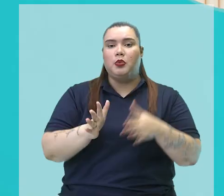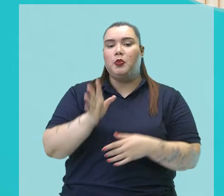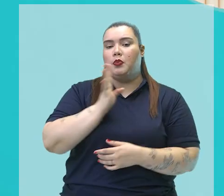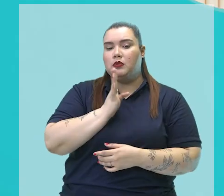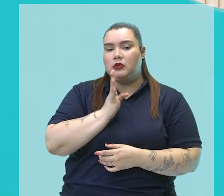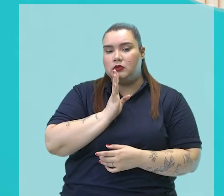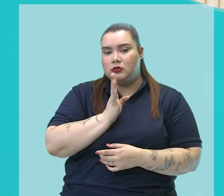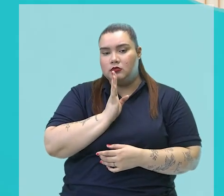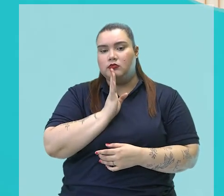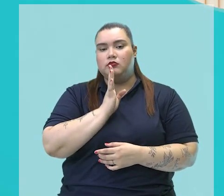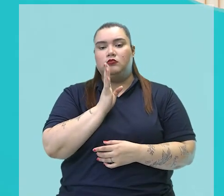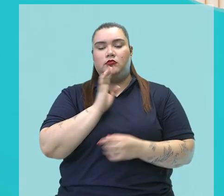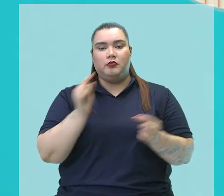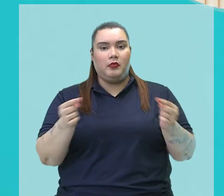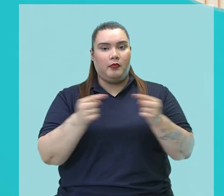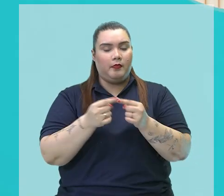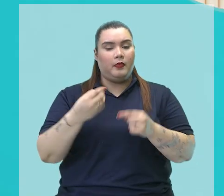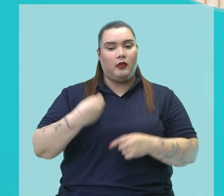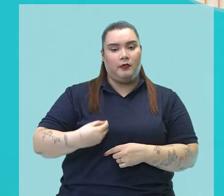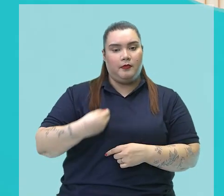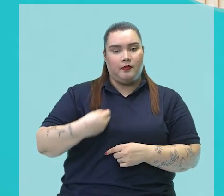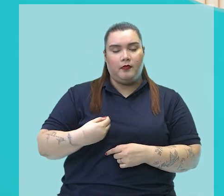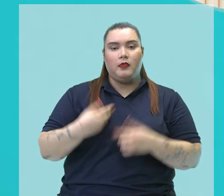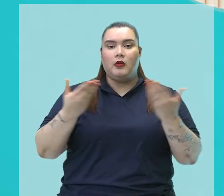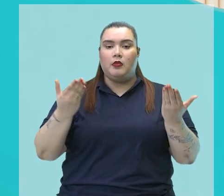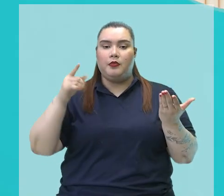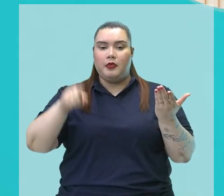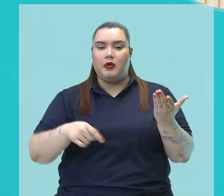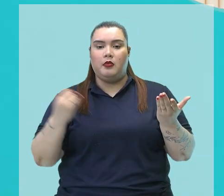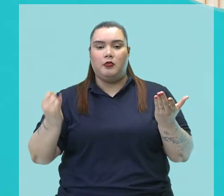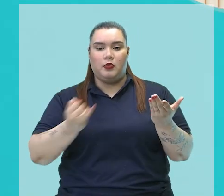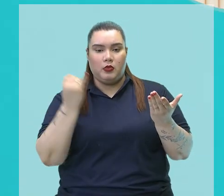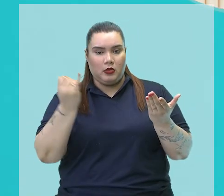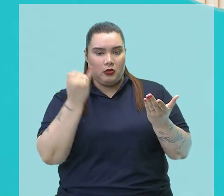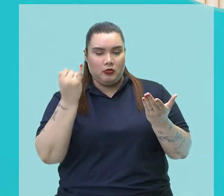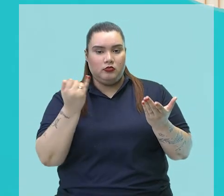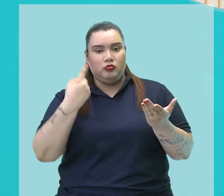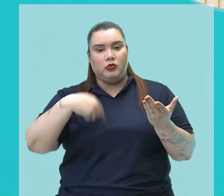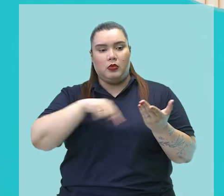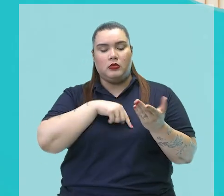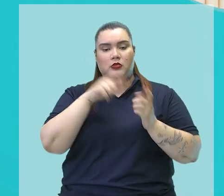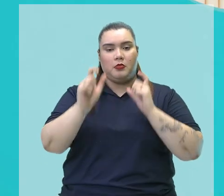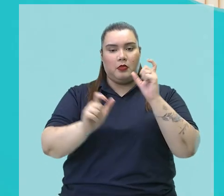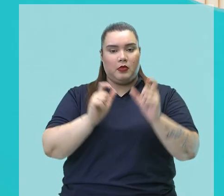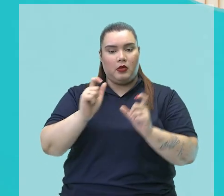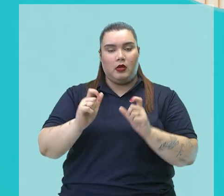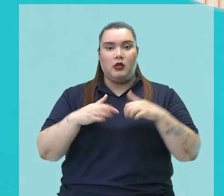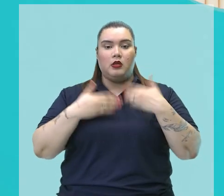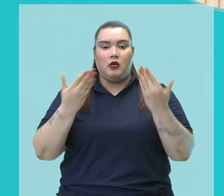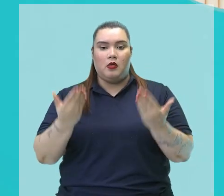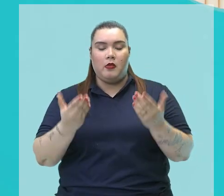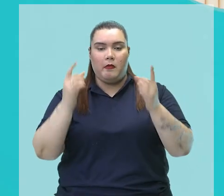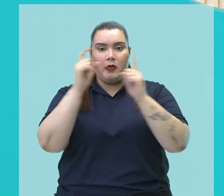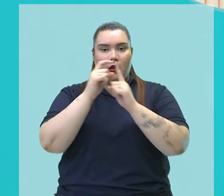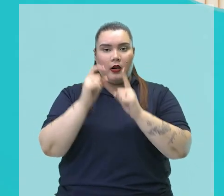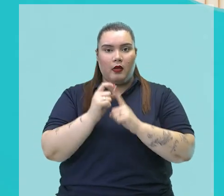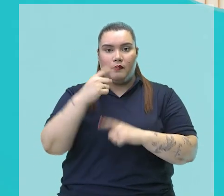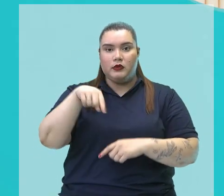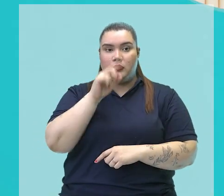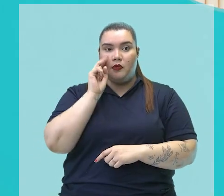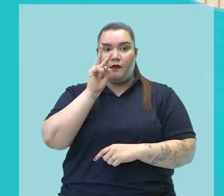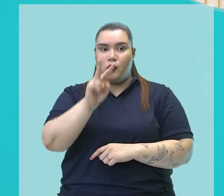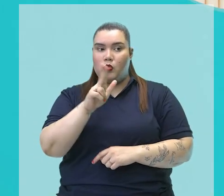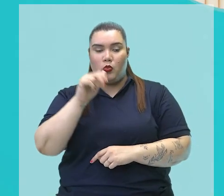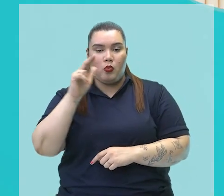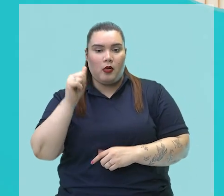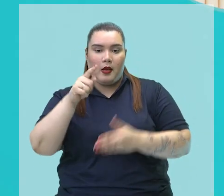viram em algum momento aí da vida de vocês. É importante a gente ampliar o vocabulário. Quando vocês vão anotando, gente, uma palavra que estão vendo pela primeira